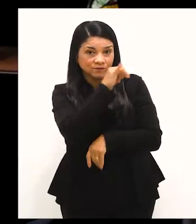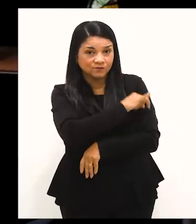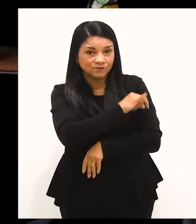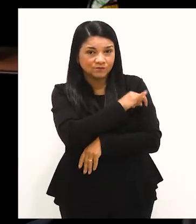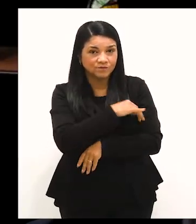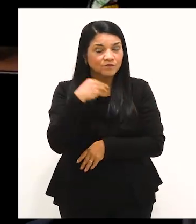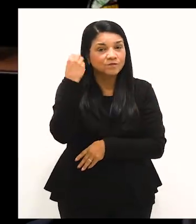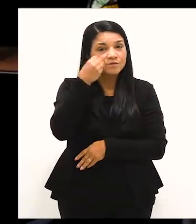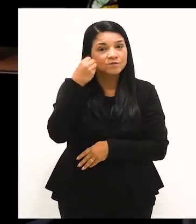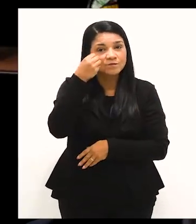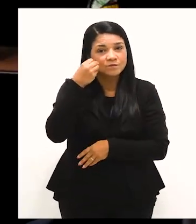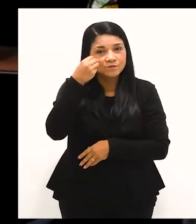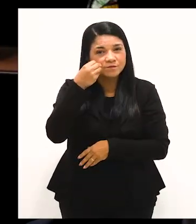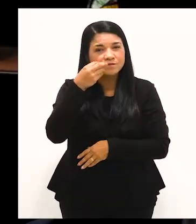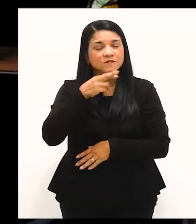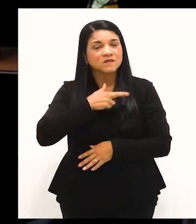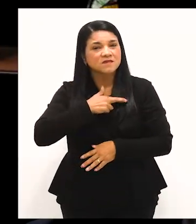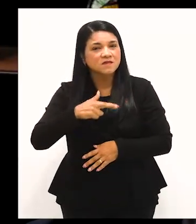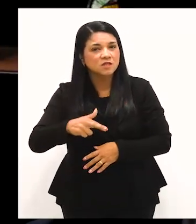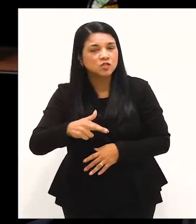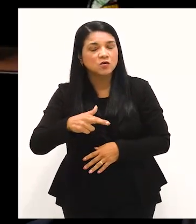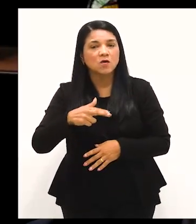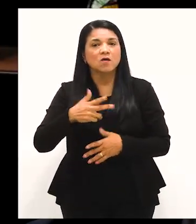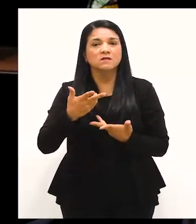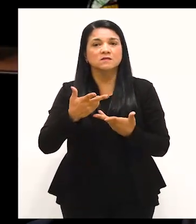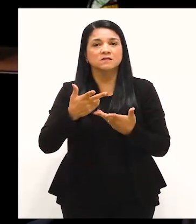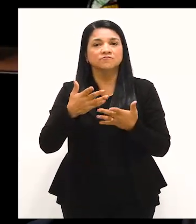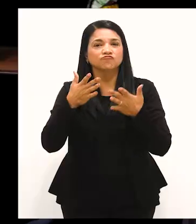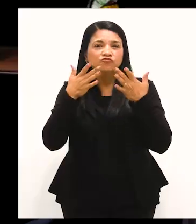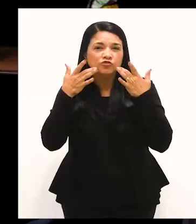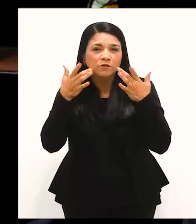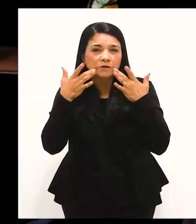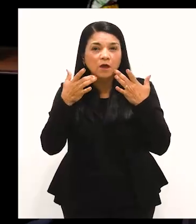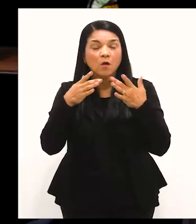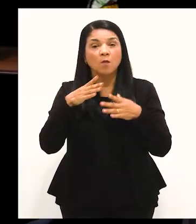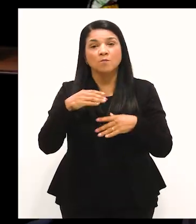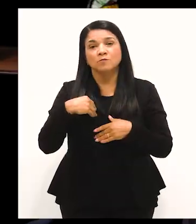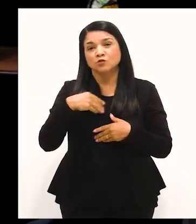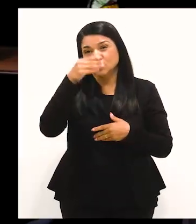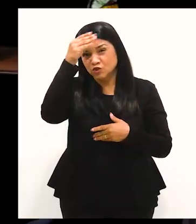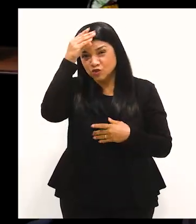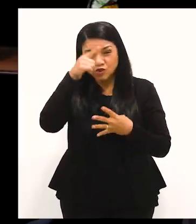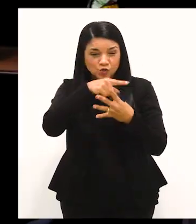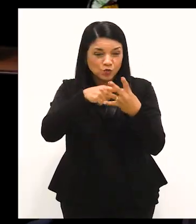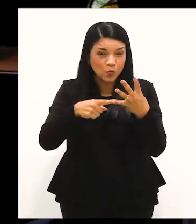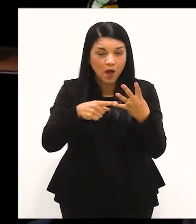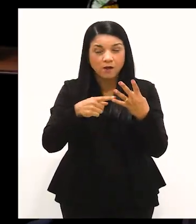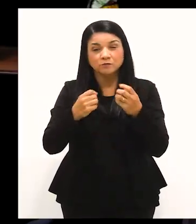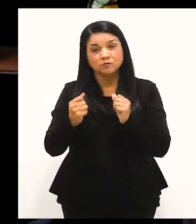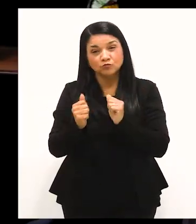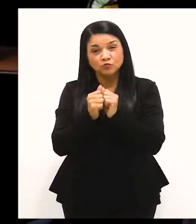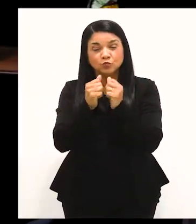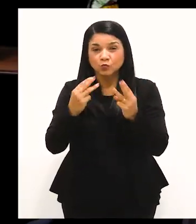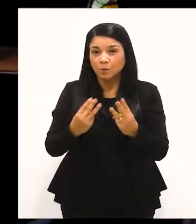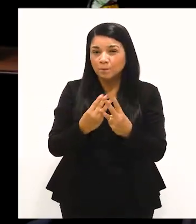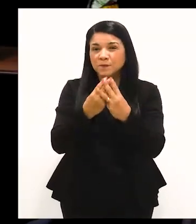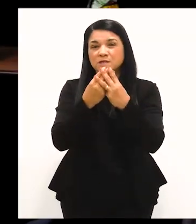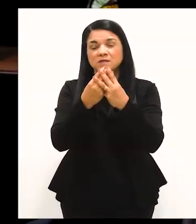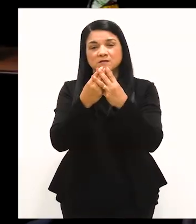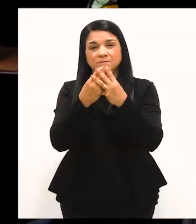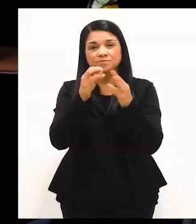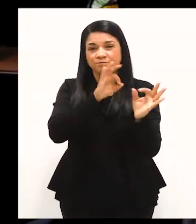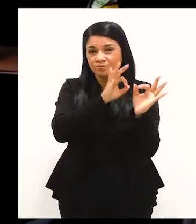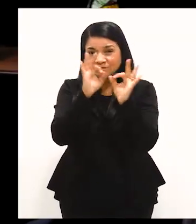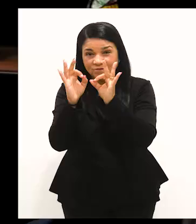experiência que eu tinha de muito religiosa, muito teatral, porque meus tios, eu ia assistir missa,